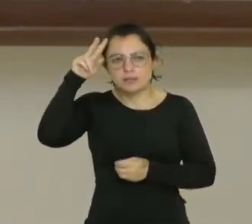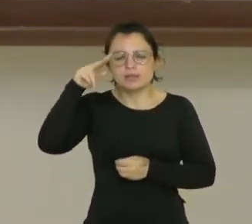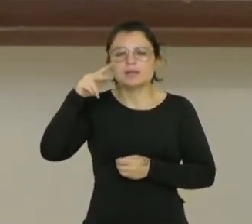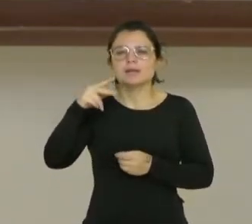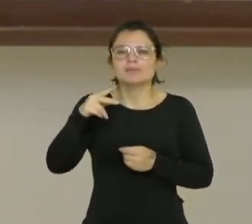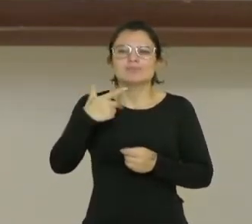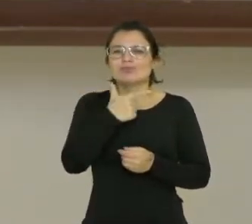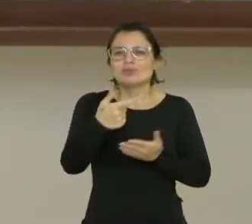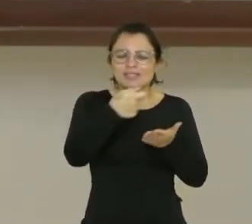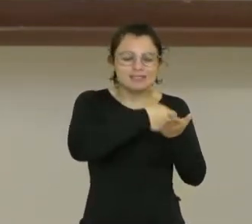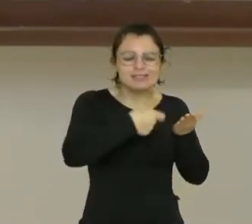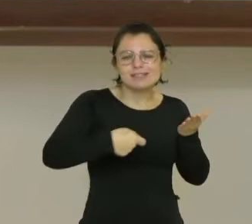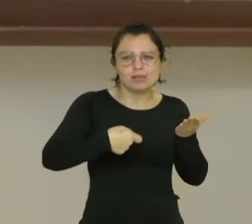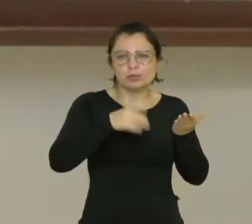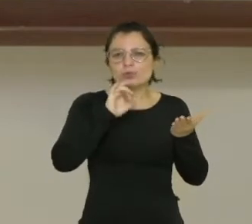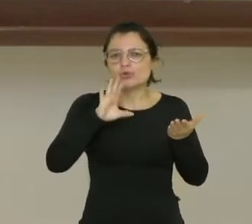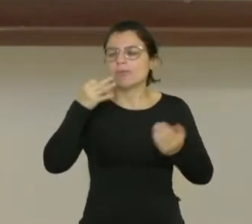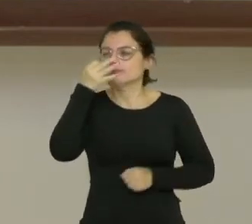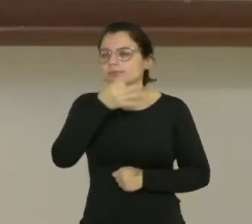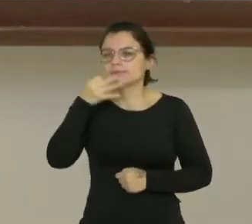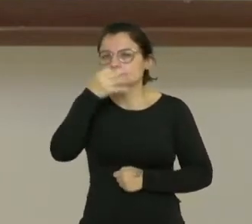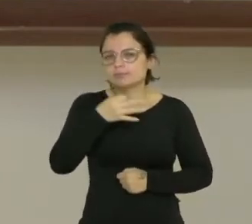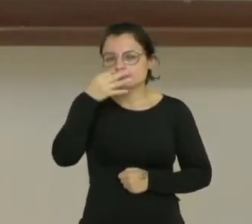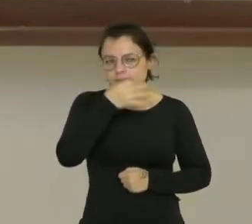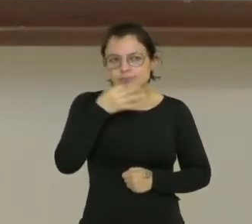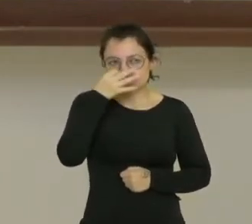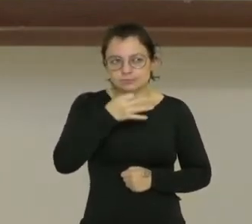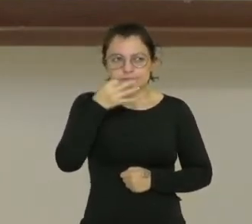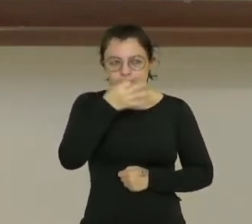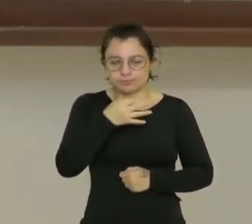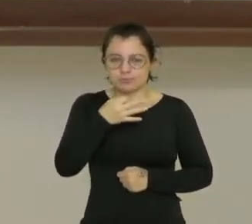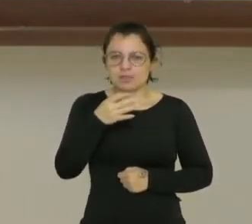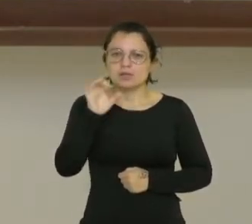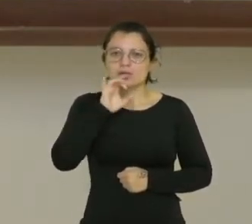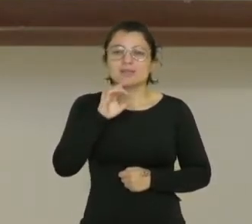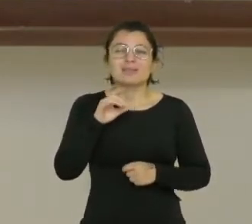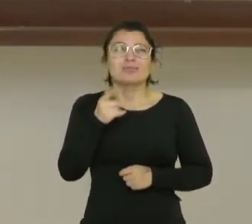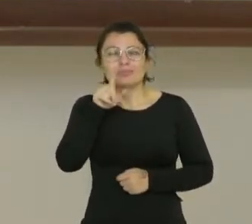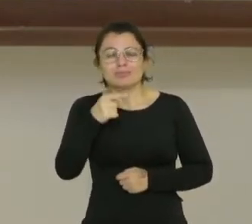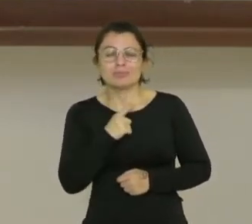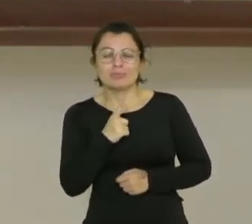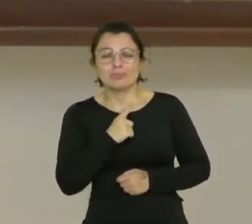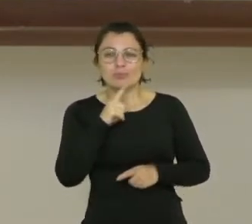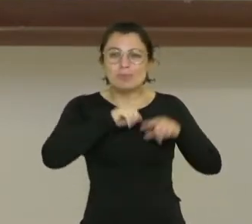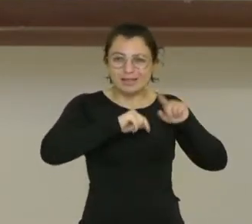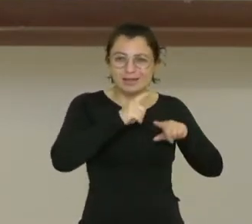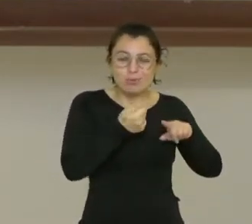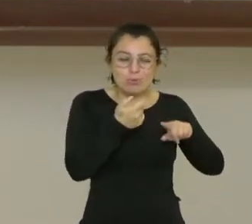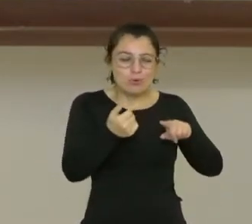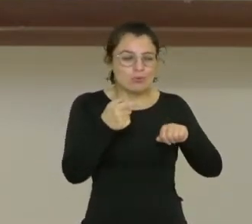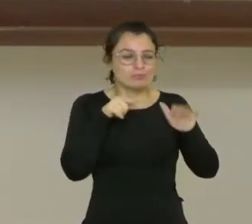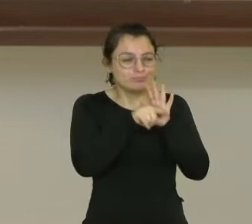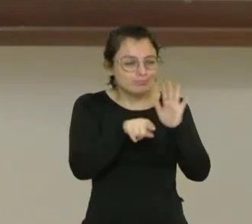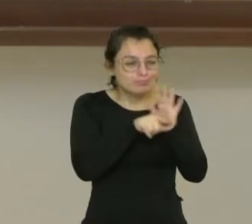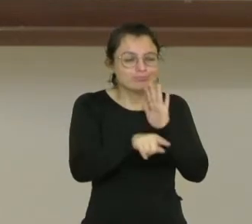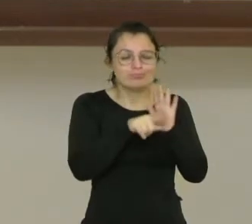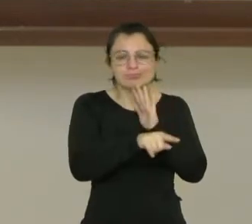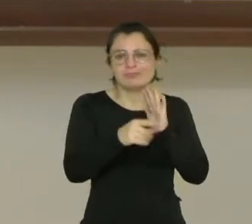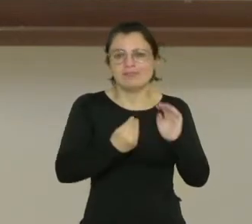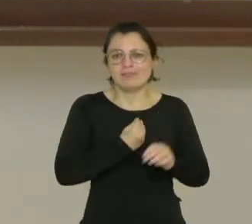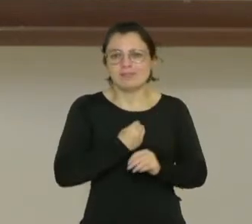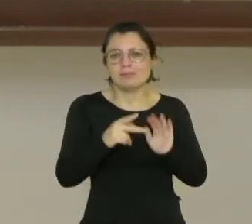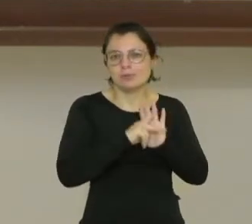pouco material que se possa investigar a vida e os costumes desses povos. E isso até é um empecilho para